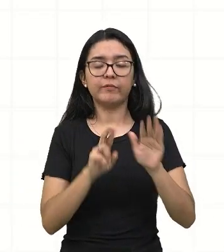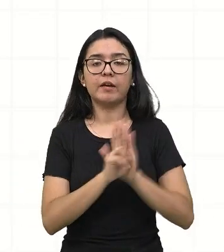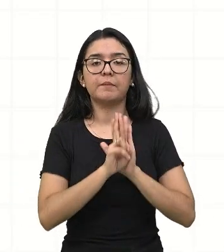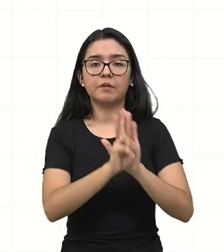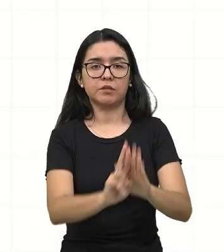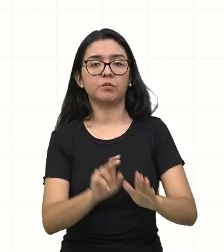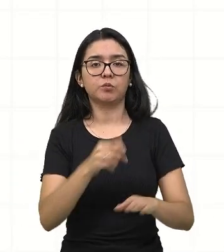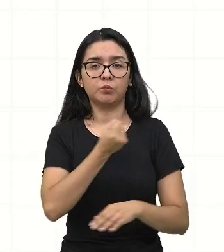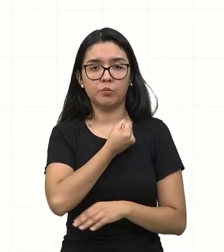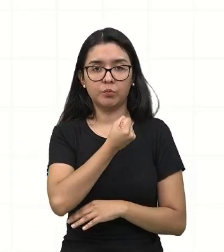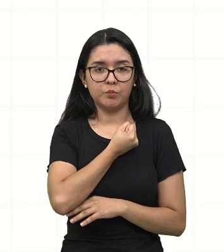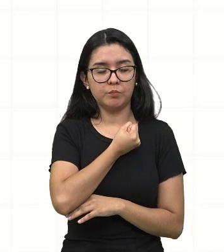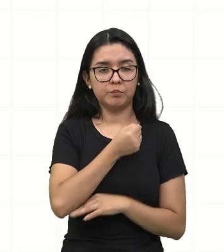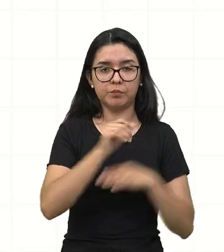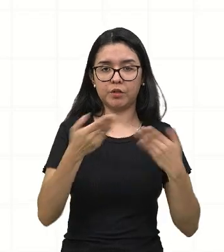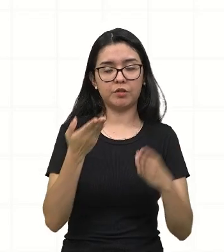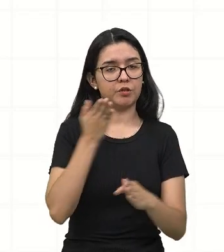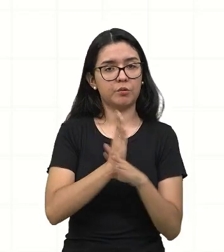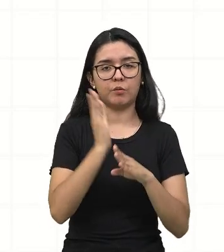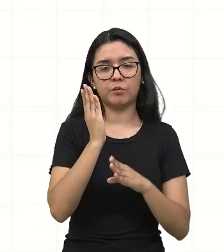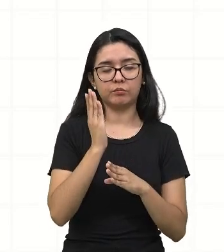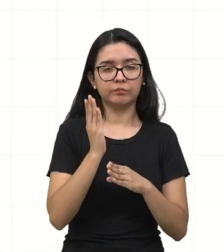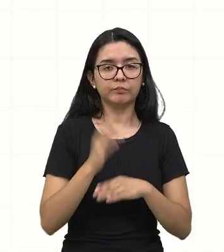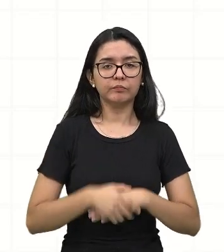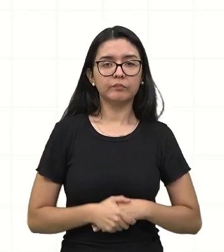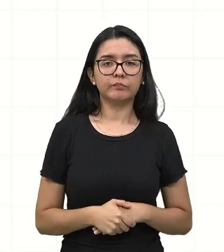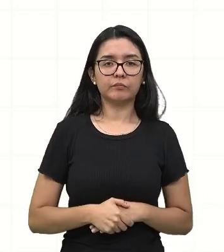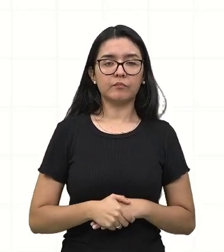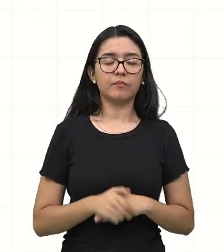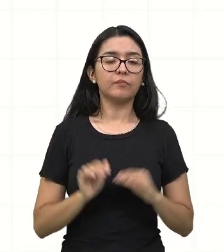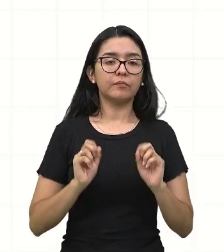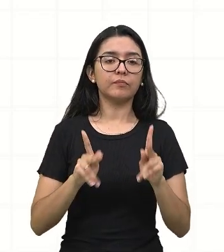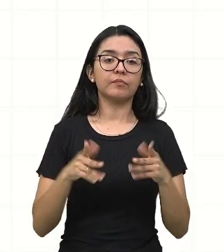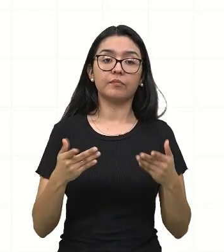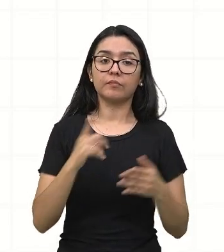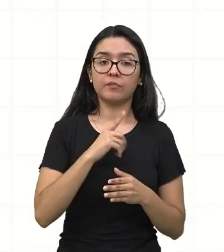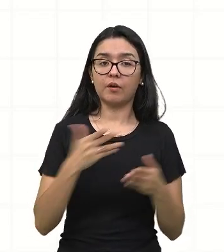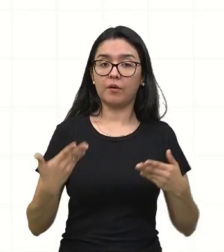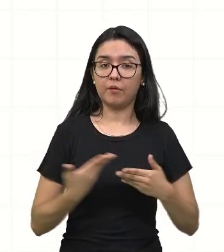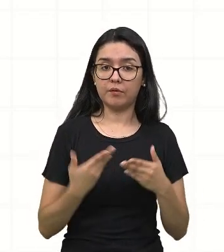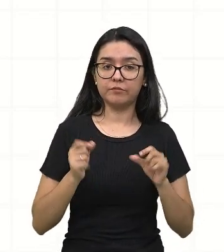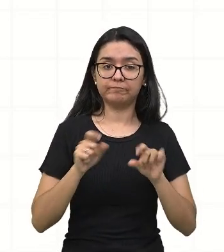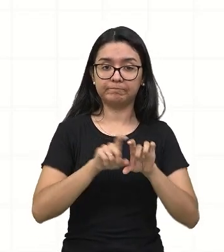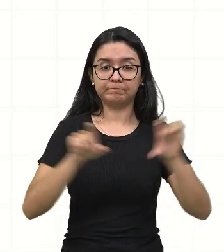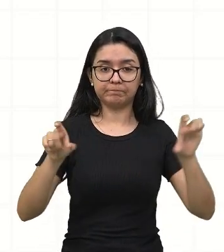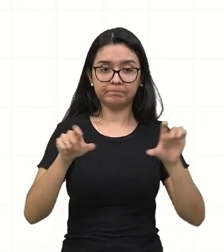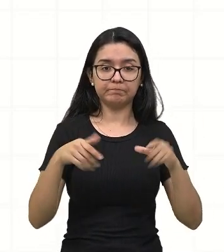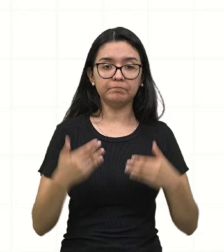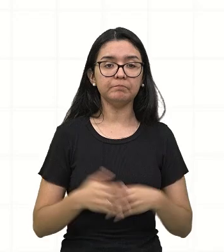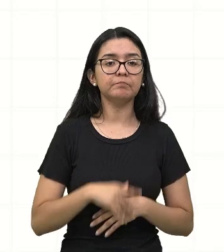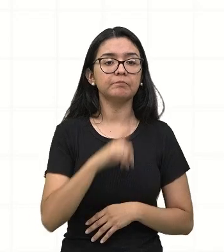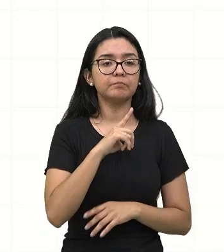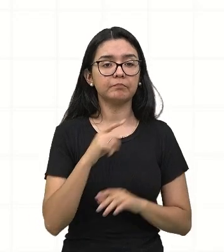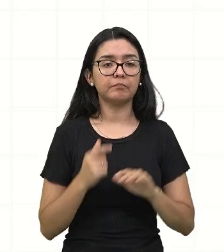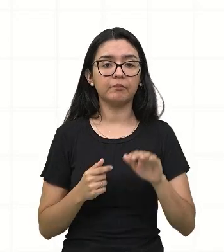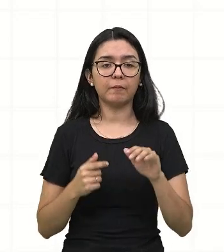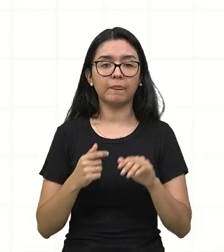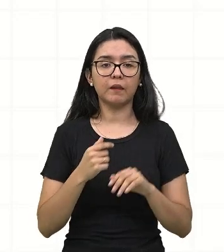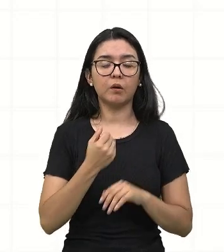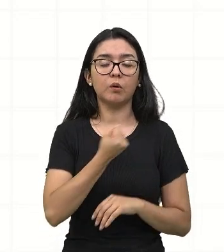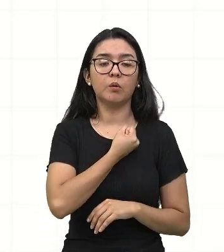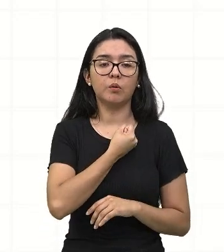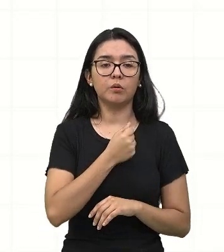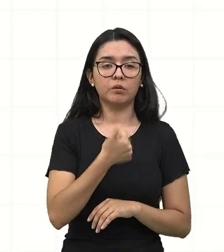representando um termo desconhecido. Beleza? Bom, então vamos à nossa situação. Nós temos um certo número adicionado a 15 é